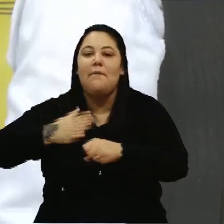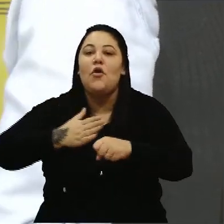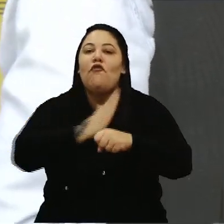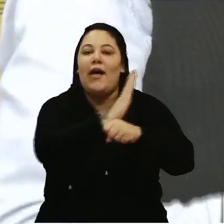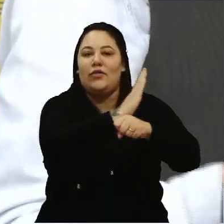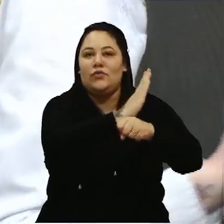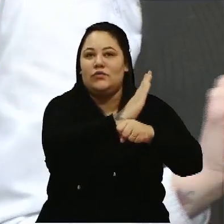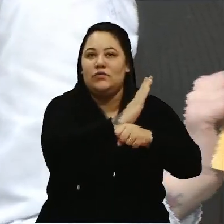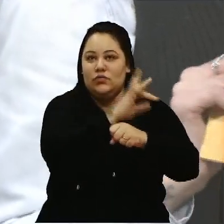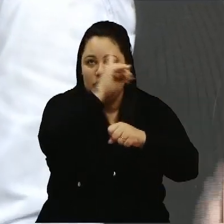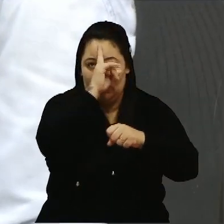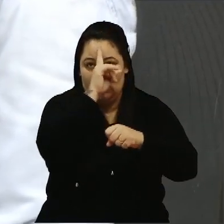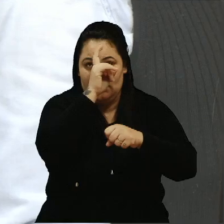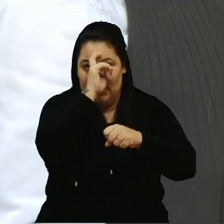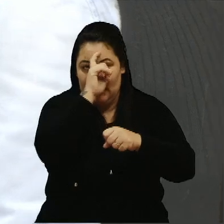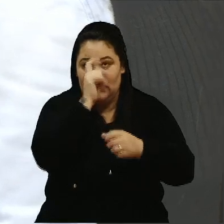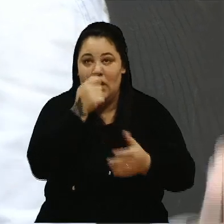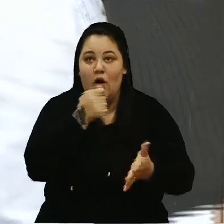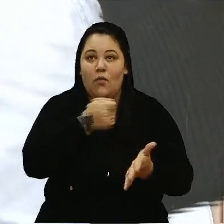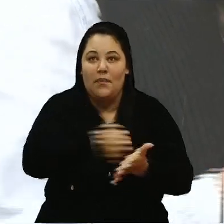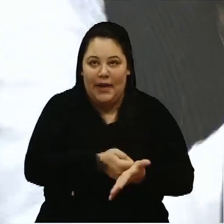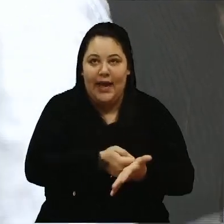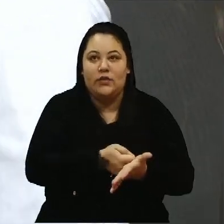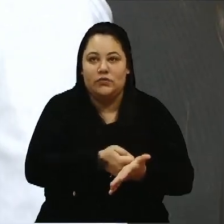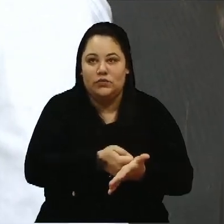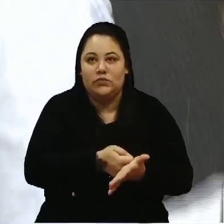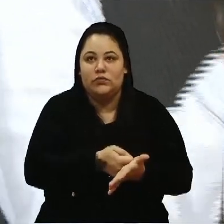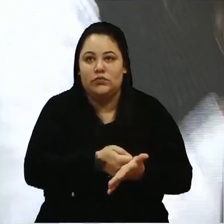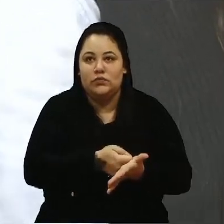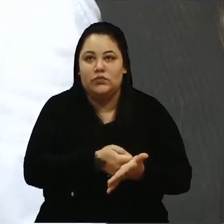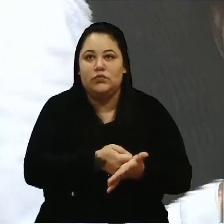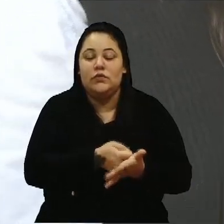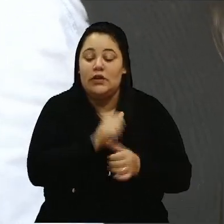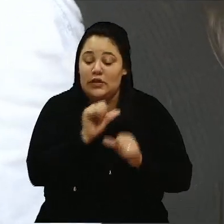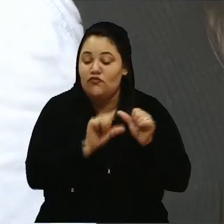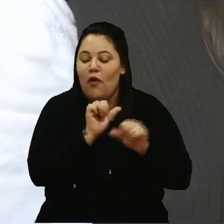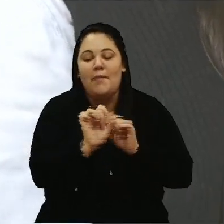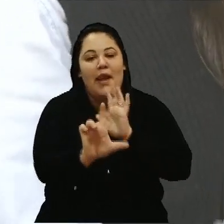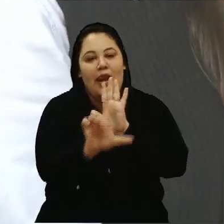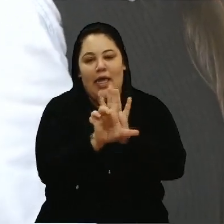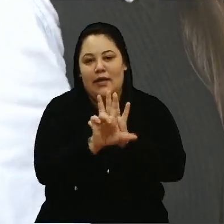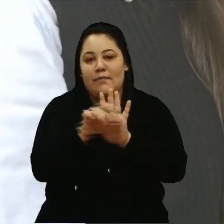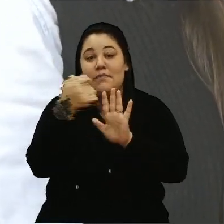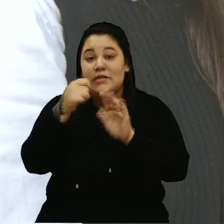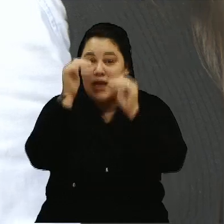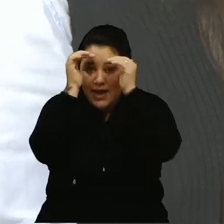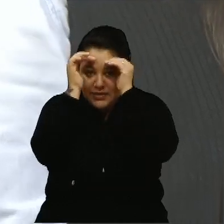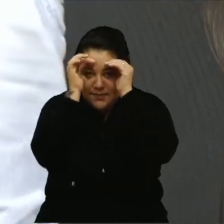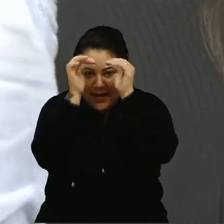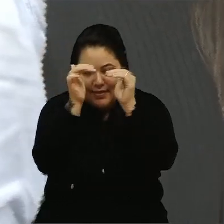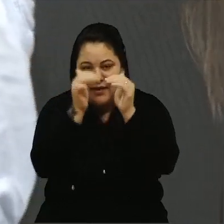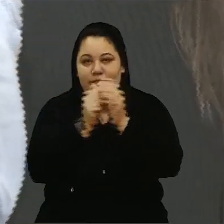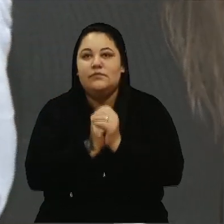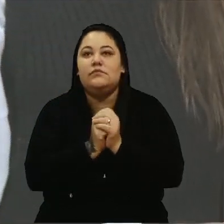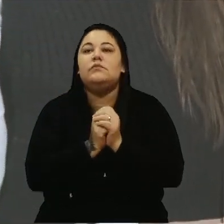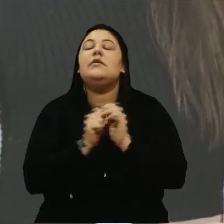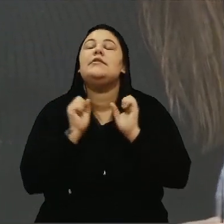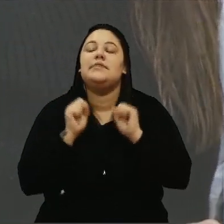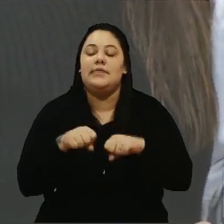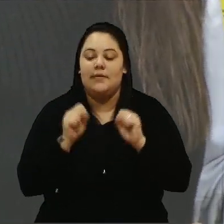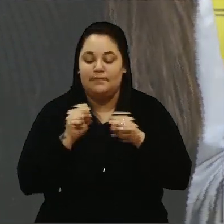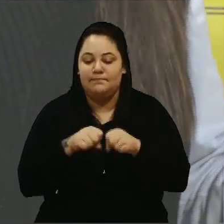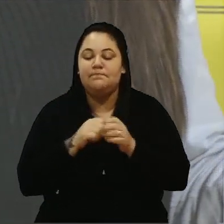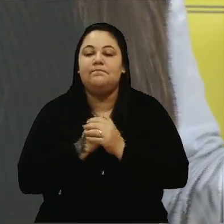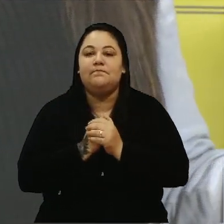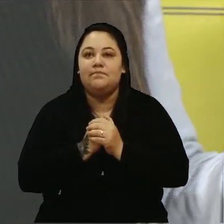aprovado, os hospitais são obrigatórios, vira lei, e eles têm que cumprir com essa legislação? Exatamente. E a gente